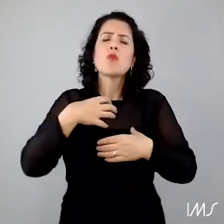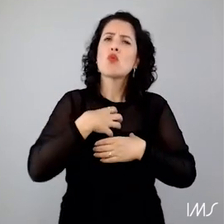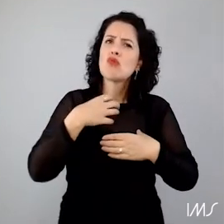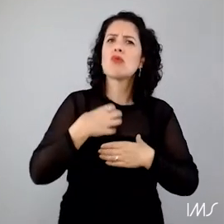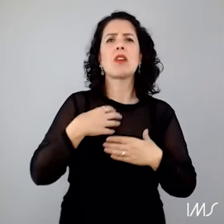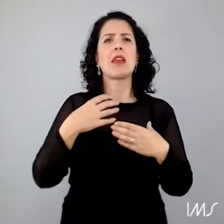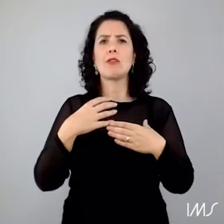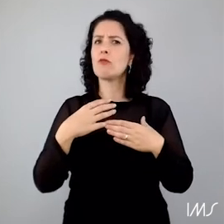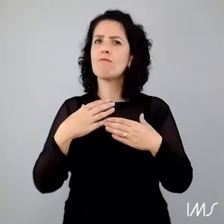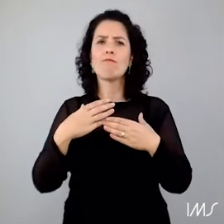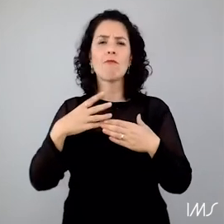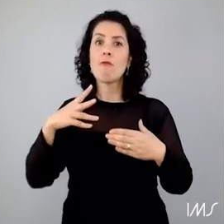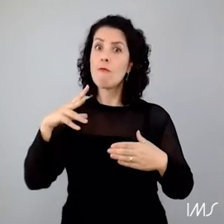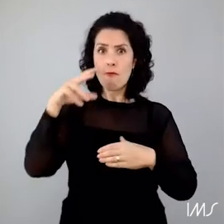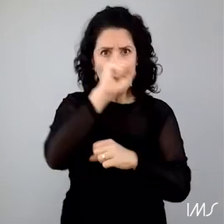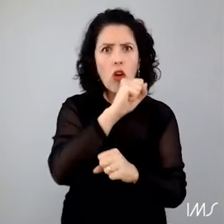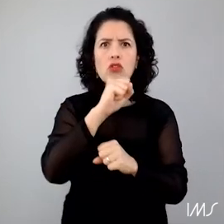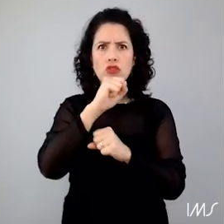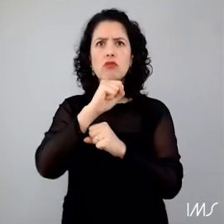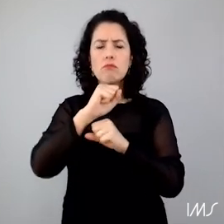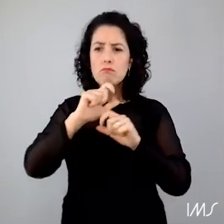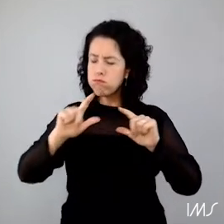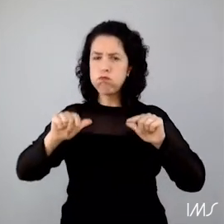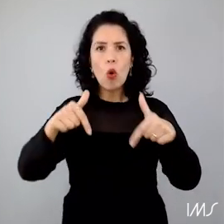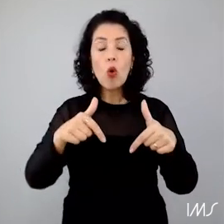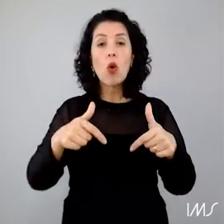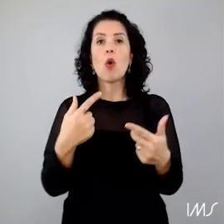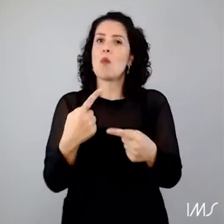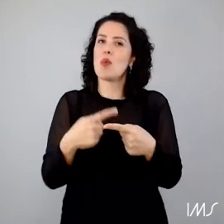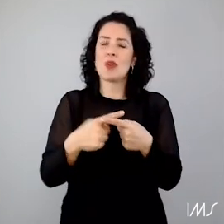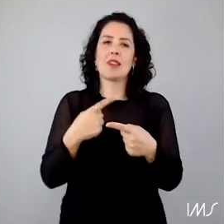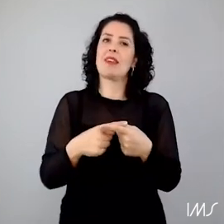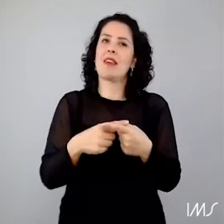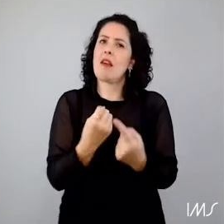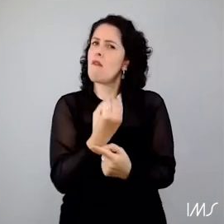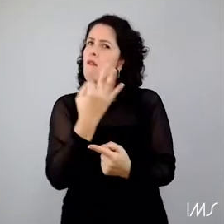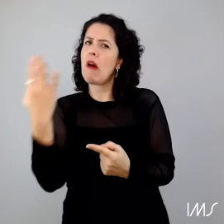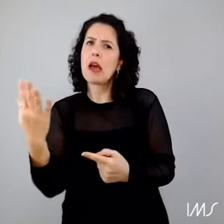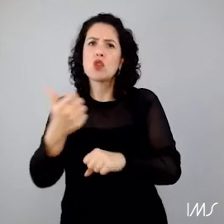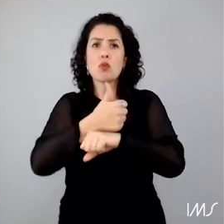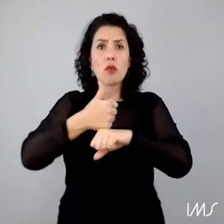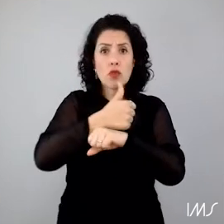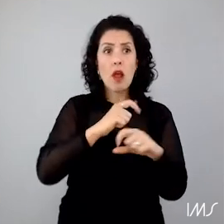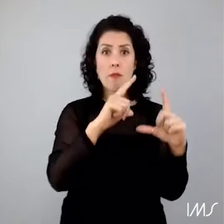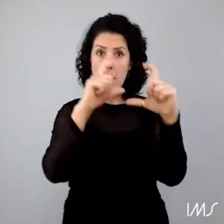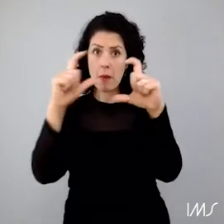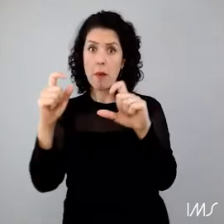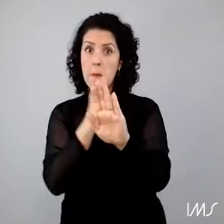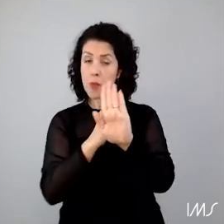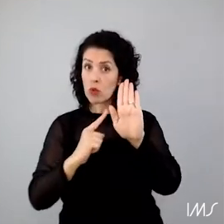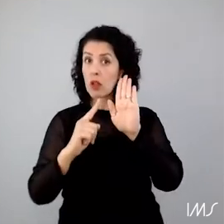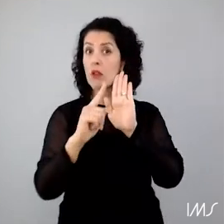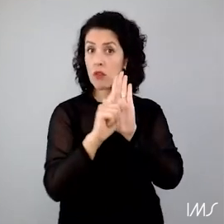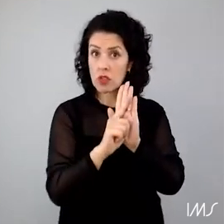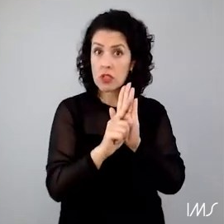de alguma maneira, bastante errática, quer dizer, no sentido que vários dos protagonistas dos anos 40 e 50